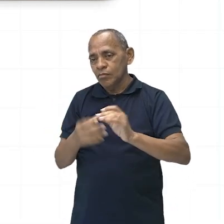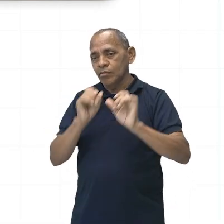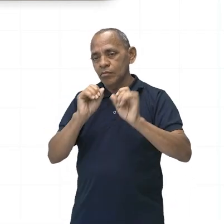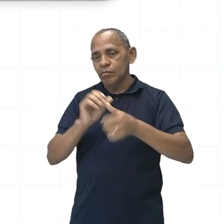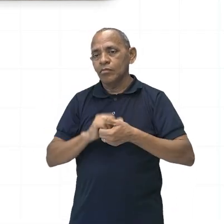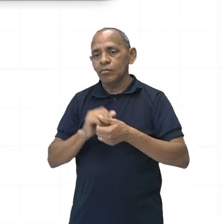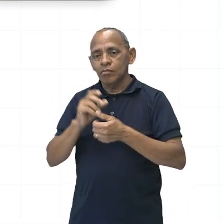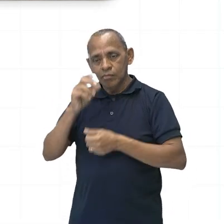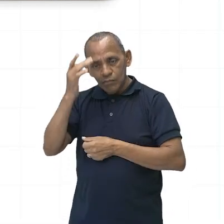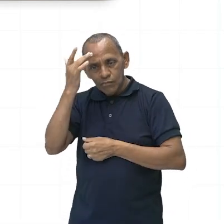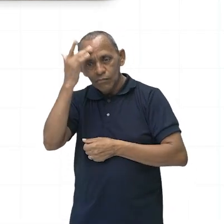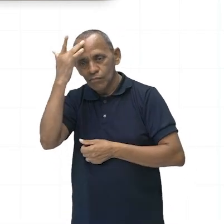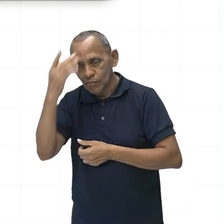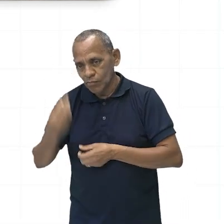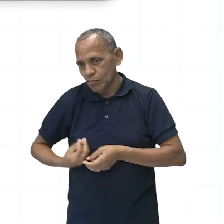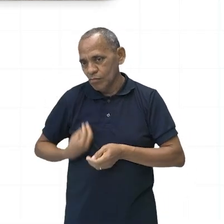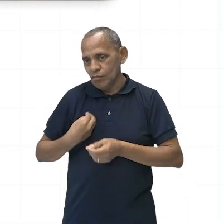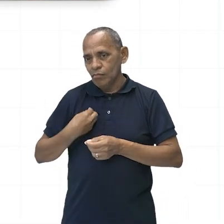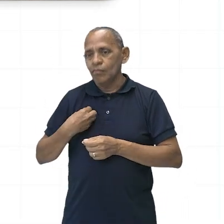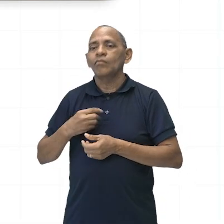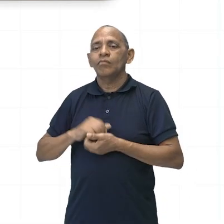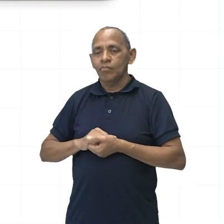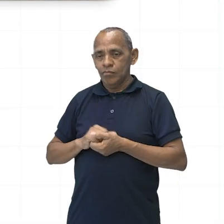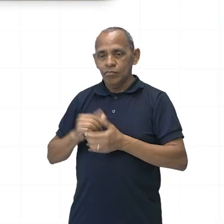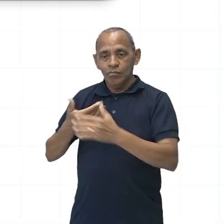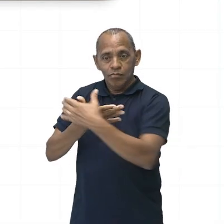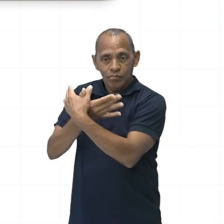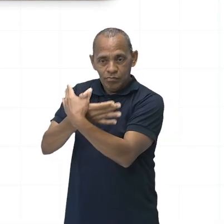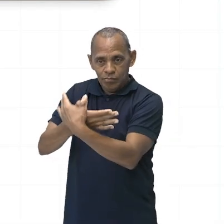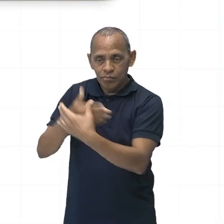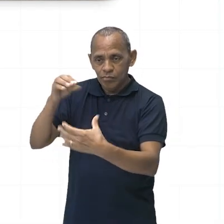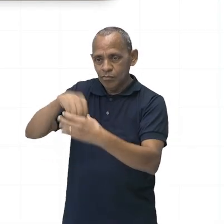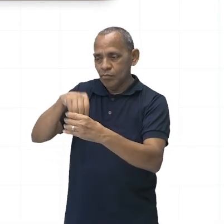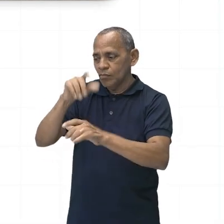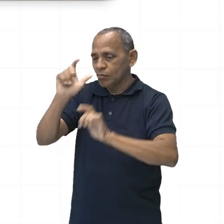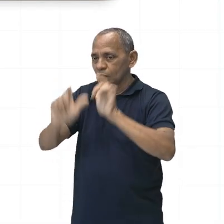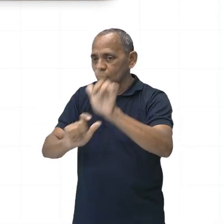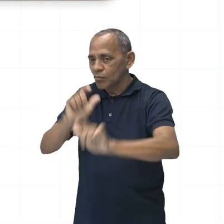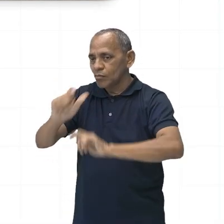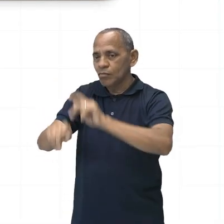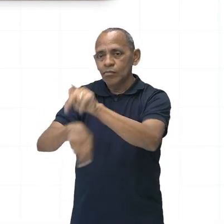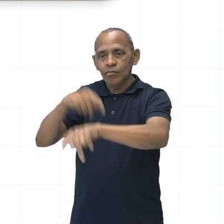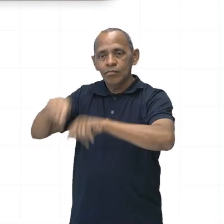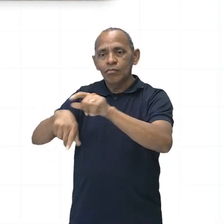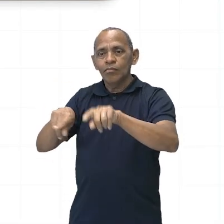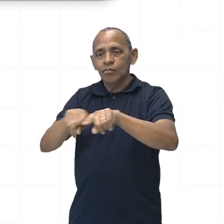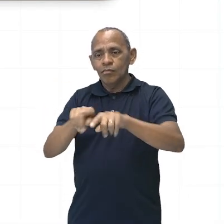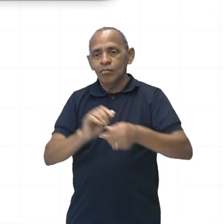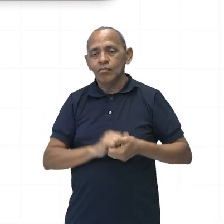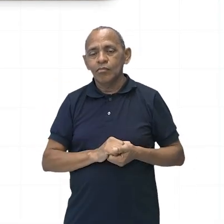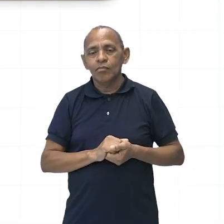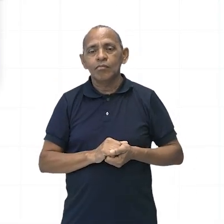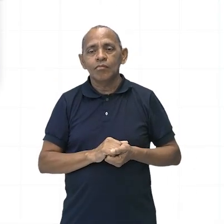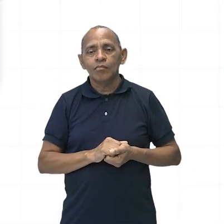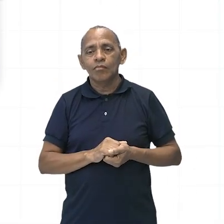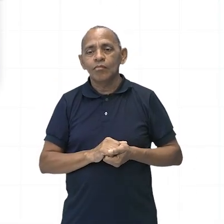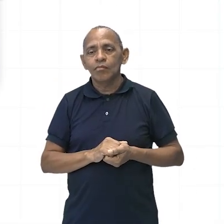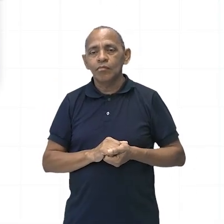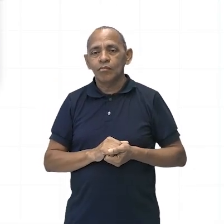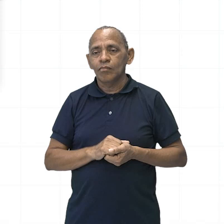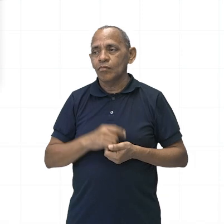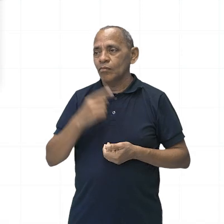vão favorecer a sobrevivência do indivíduo dentro de uma população. Bem, um outro